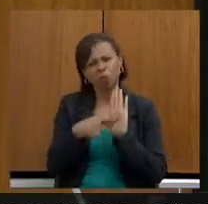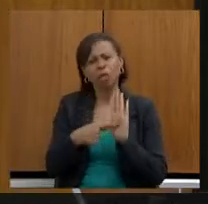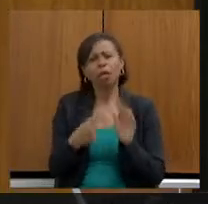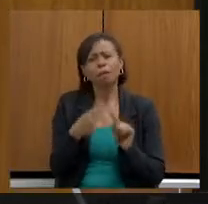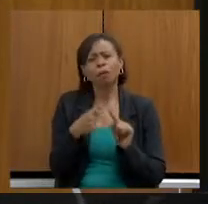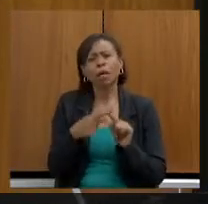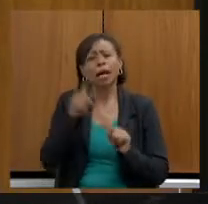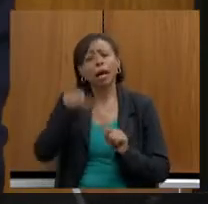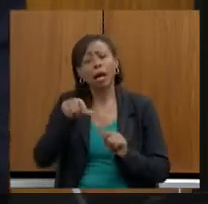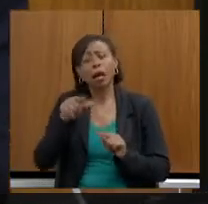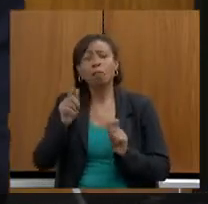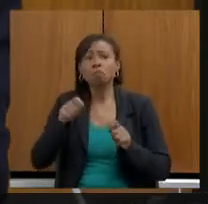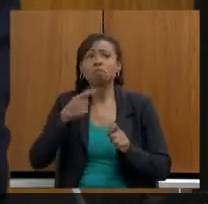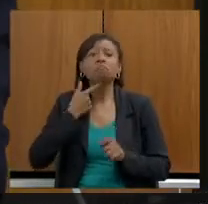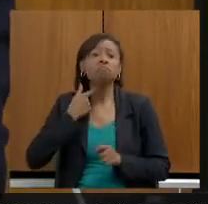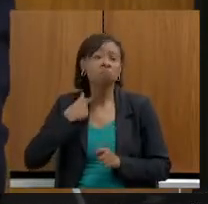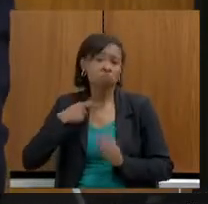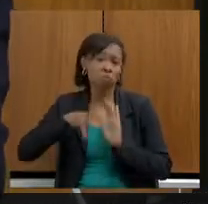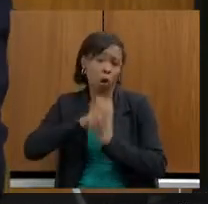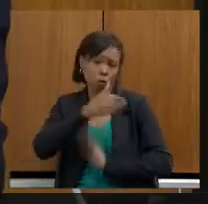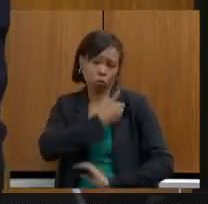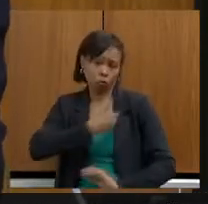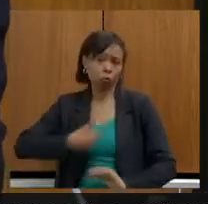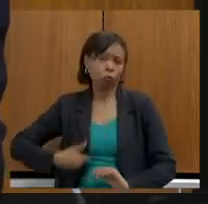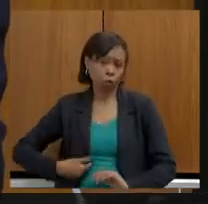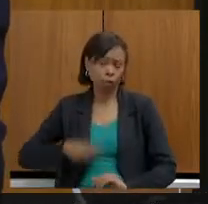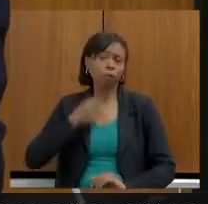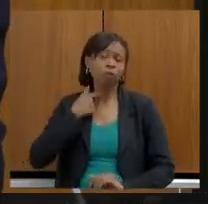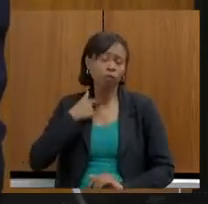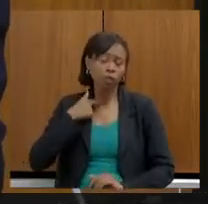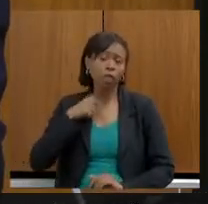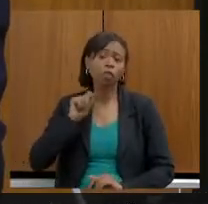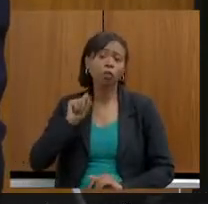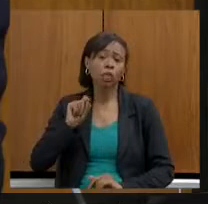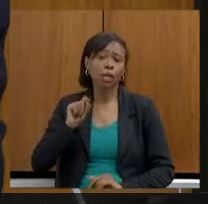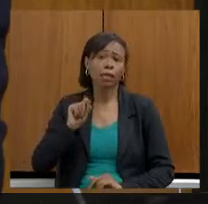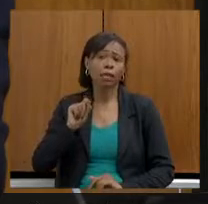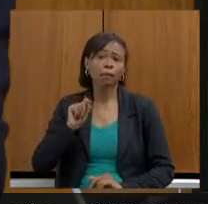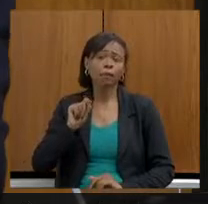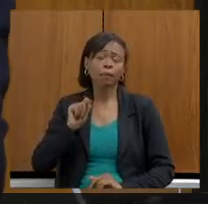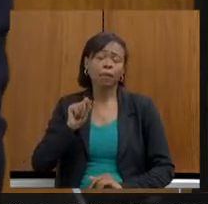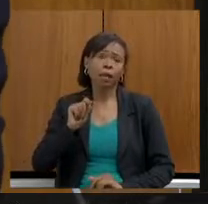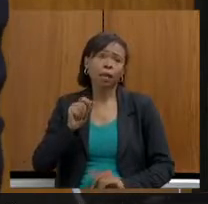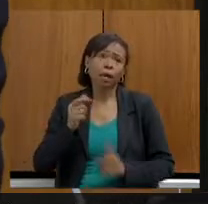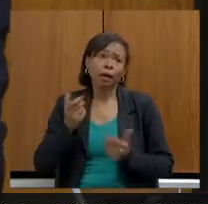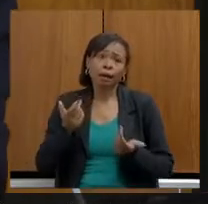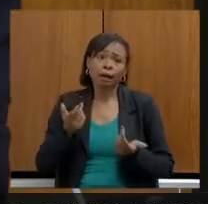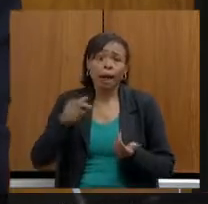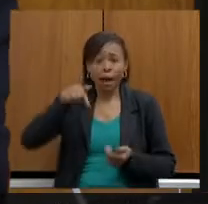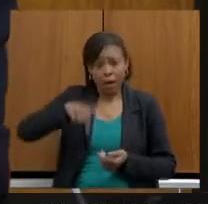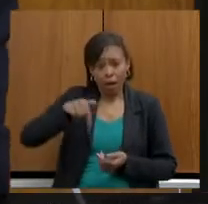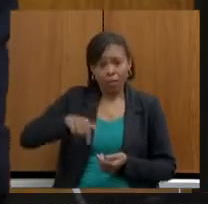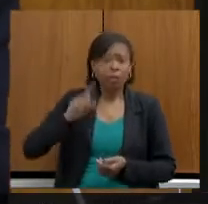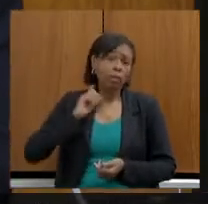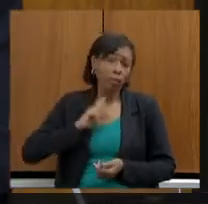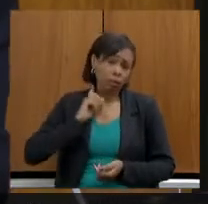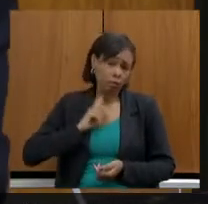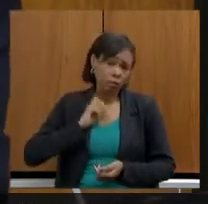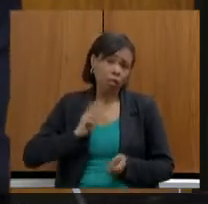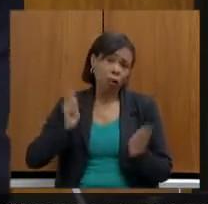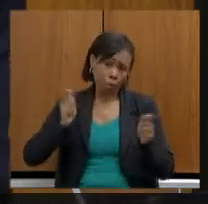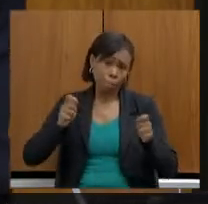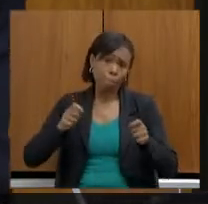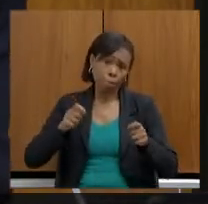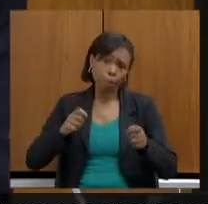é de estado opção de governo é e que aqui poderia ser feito